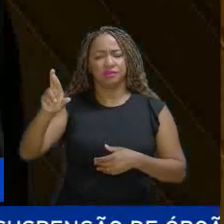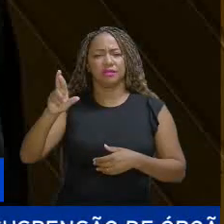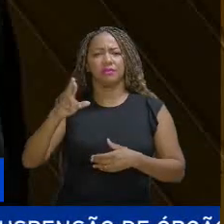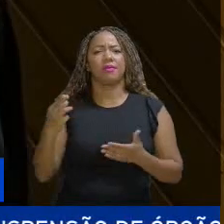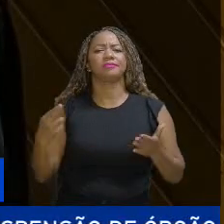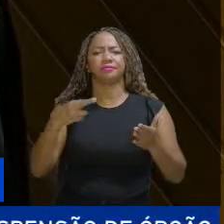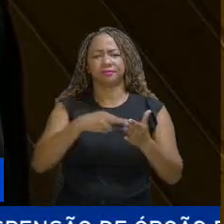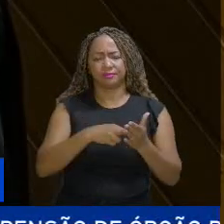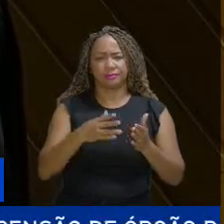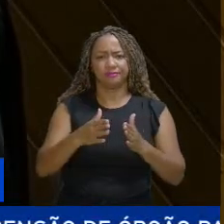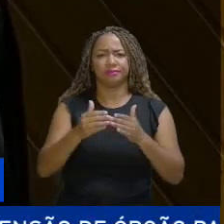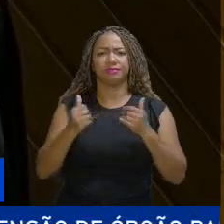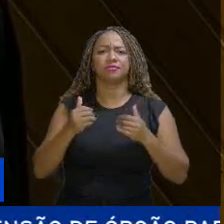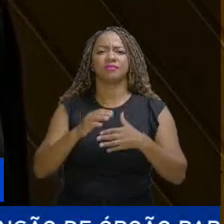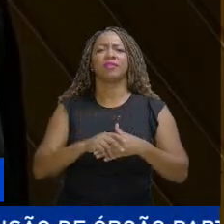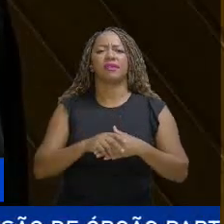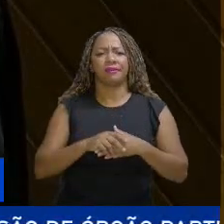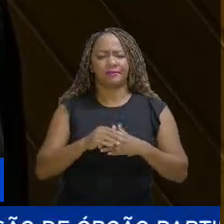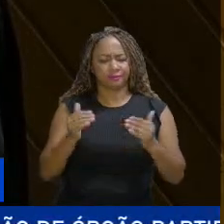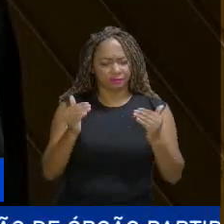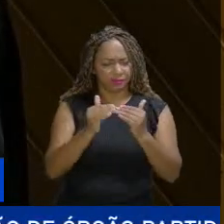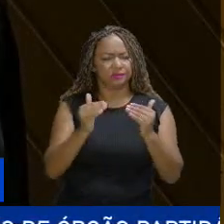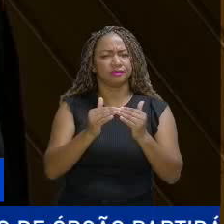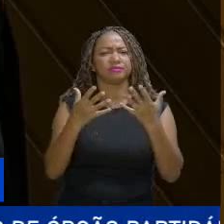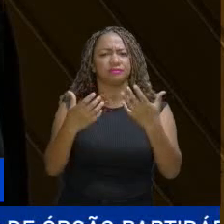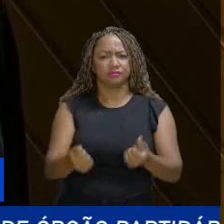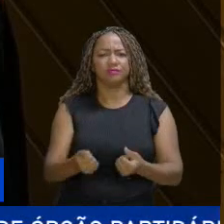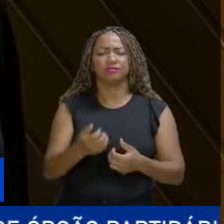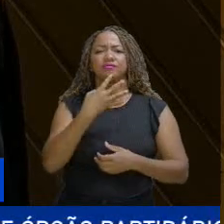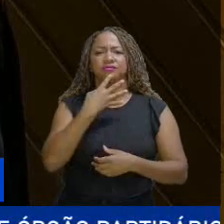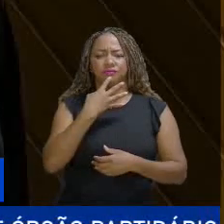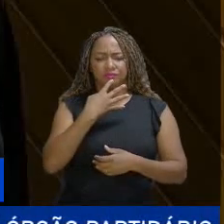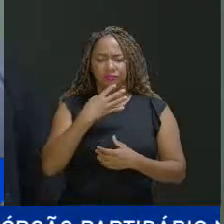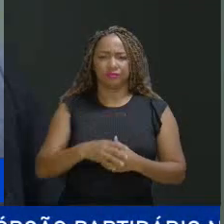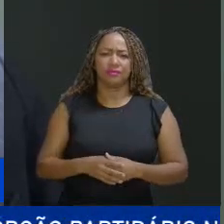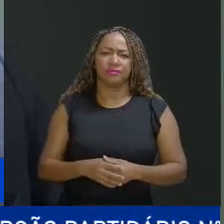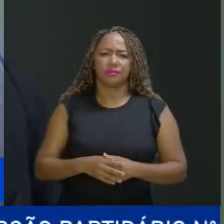A petição preenche os requisitos de admissibilidade.